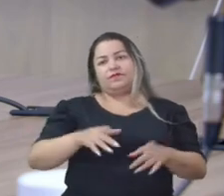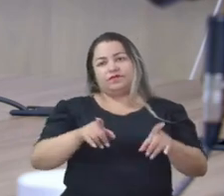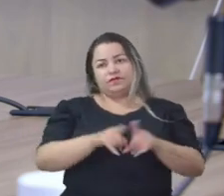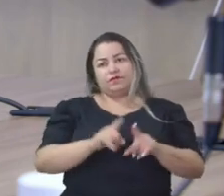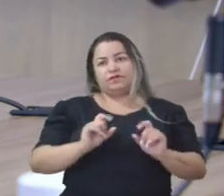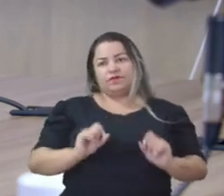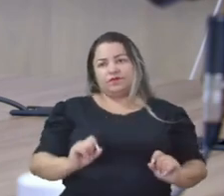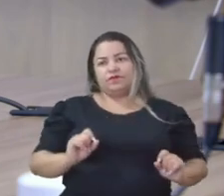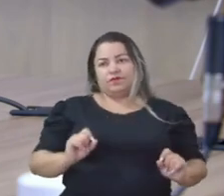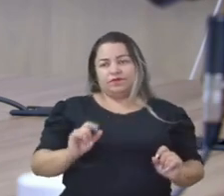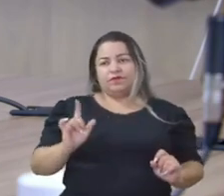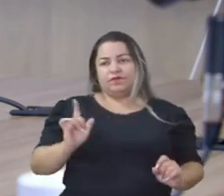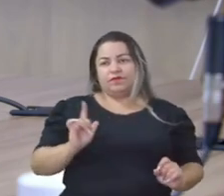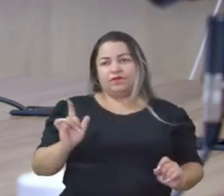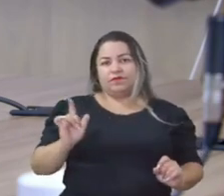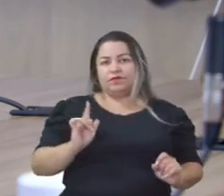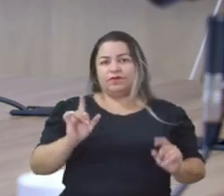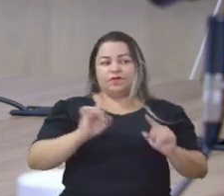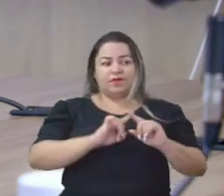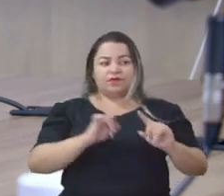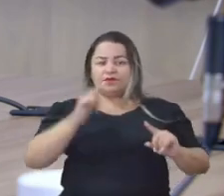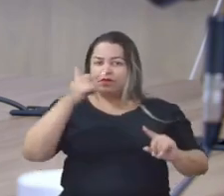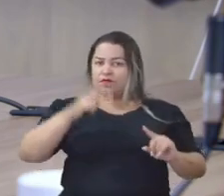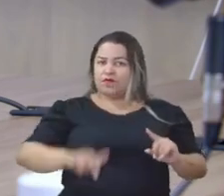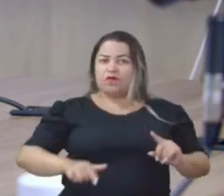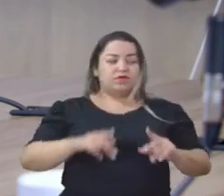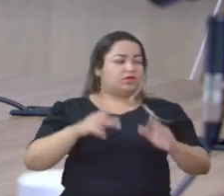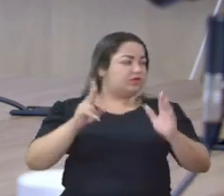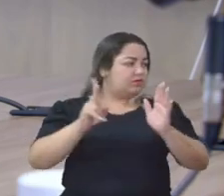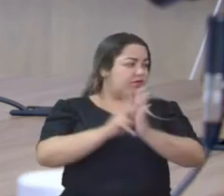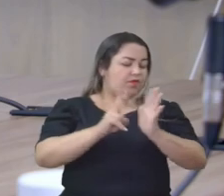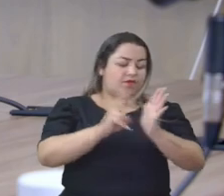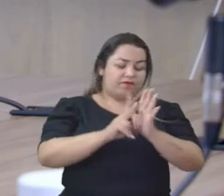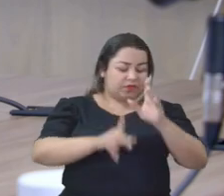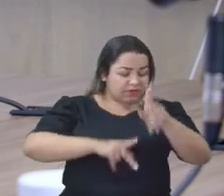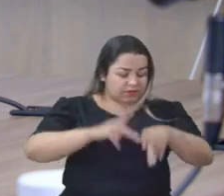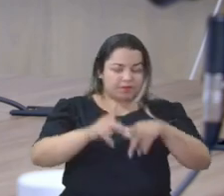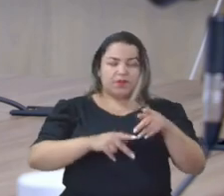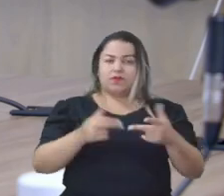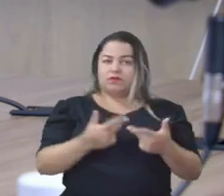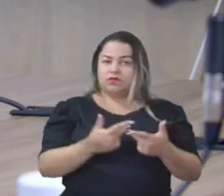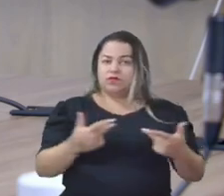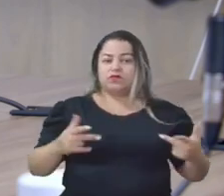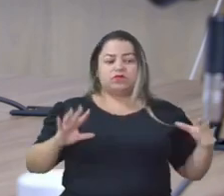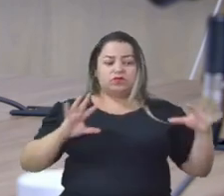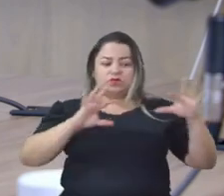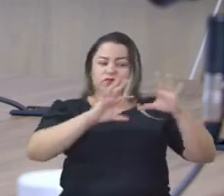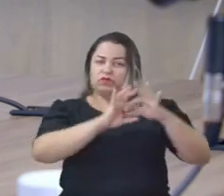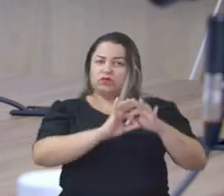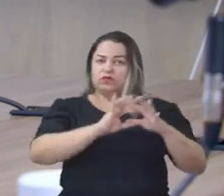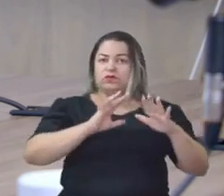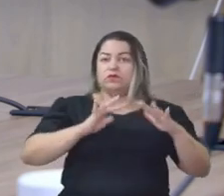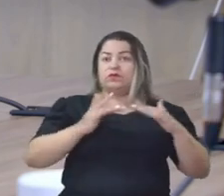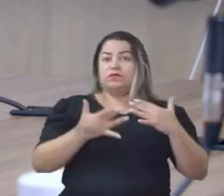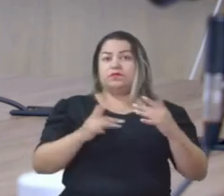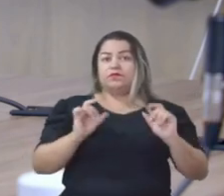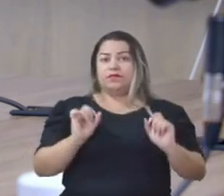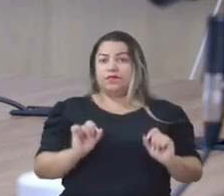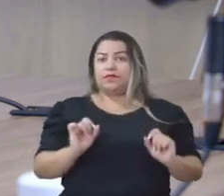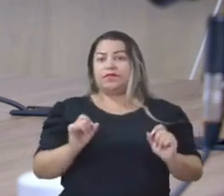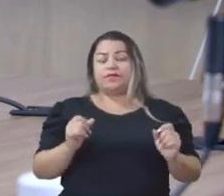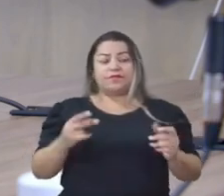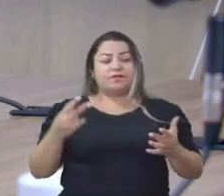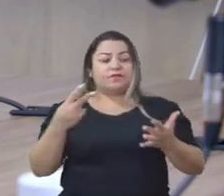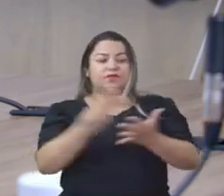sendo superficial. Mas aí tem outros povos que, às vezes, essa coisa do contato, essa coisa que